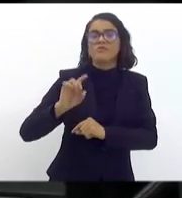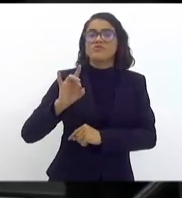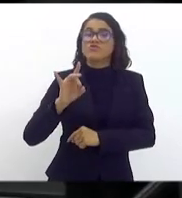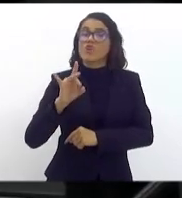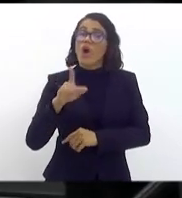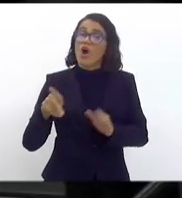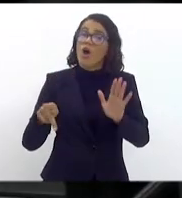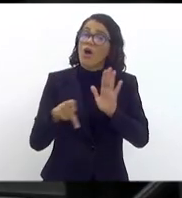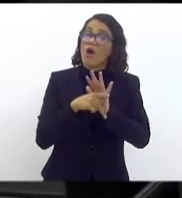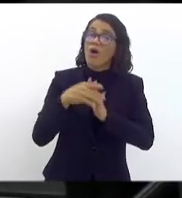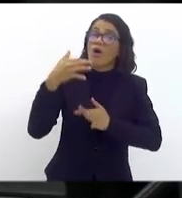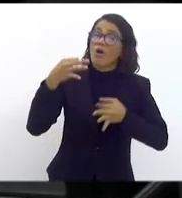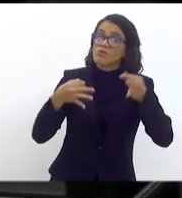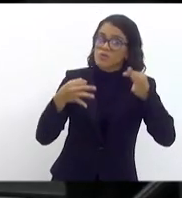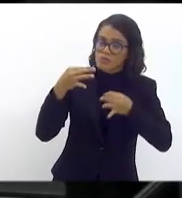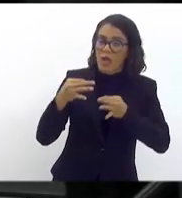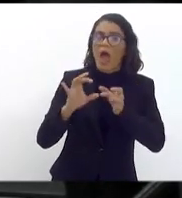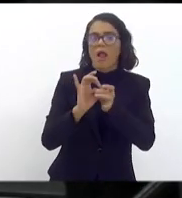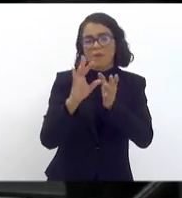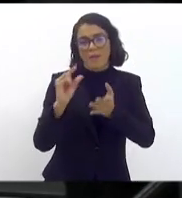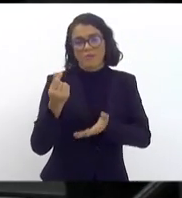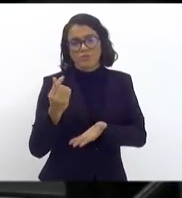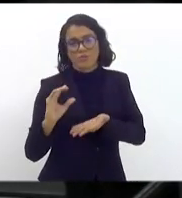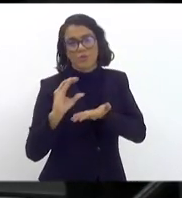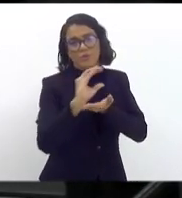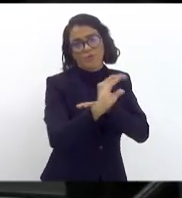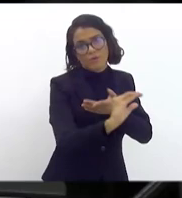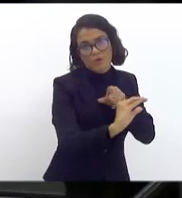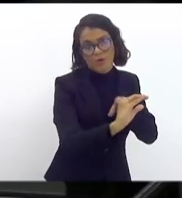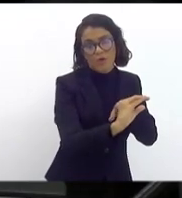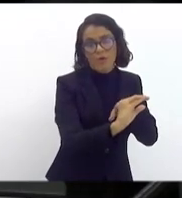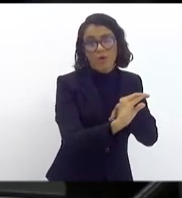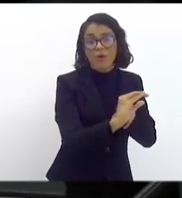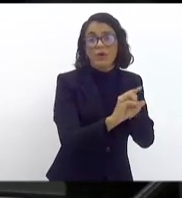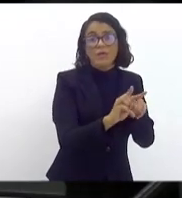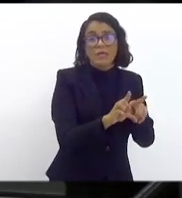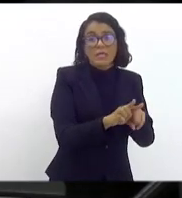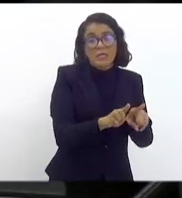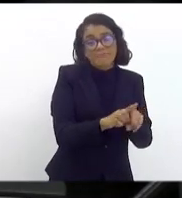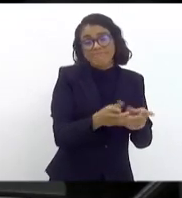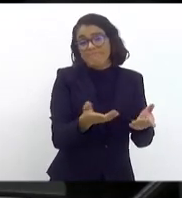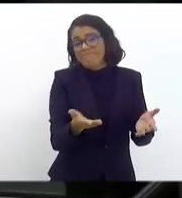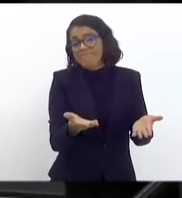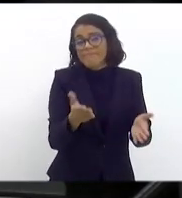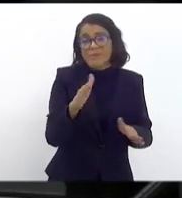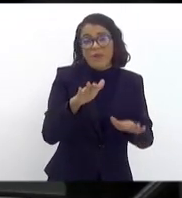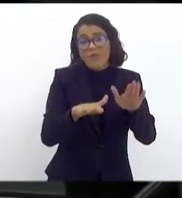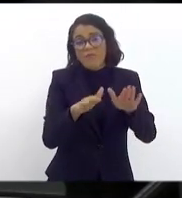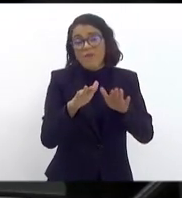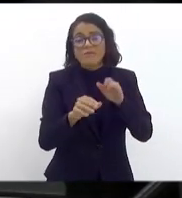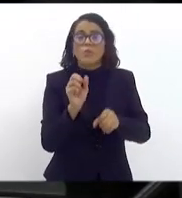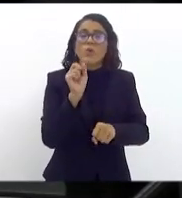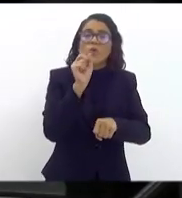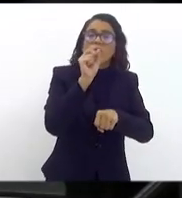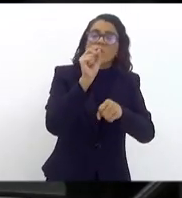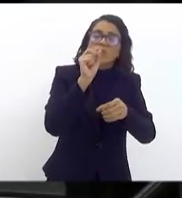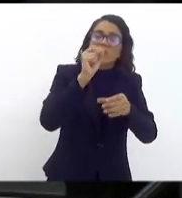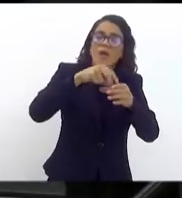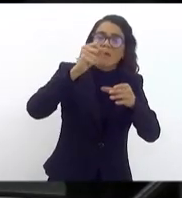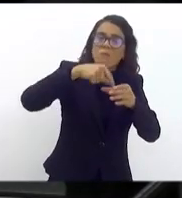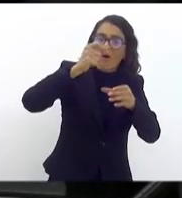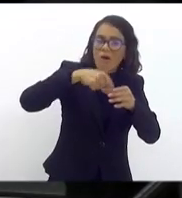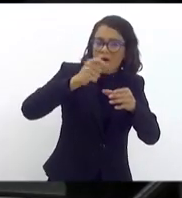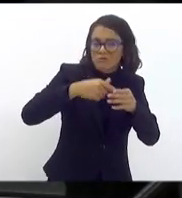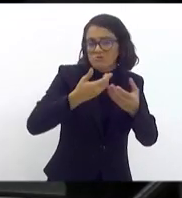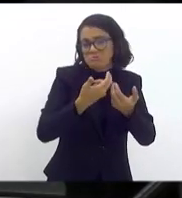reconhecida judicialmente e a ordem de devolução de eventual depósito em favor dos cofres públicos